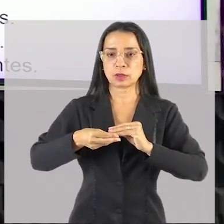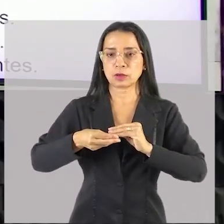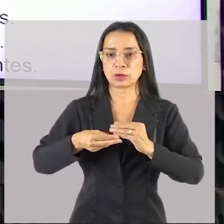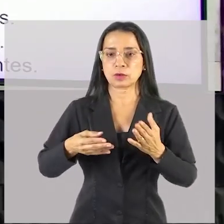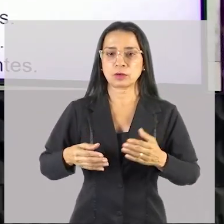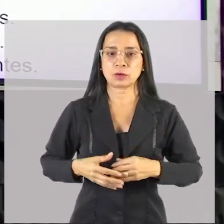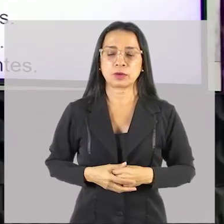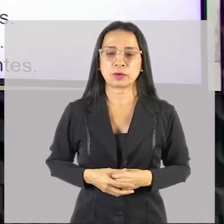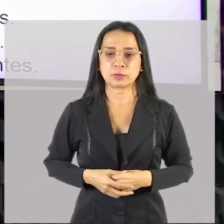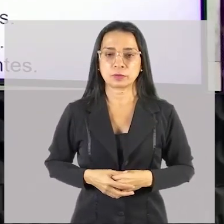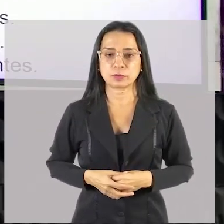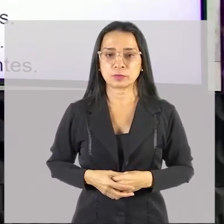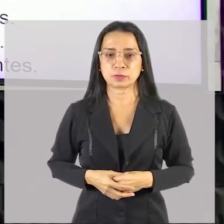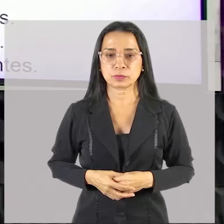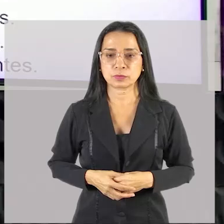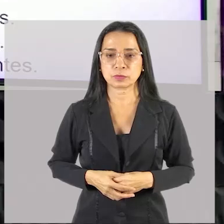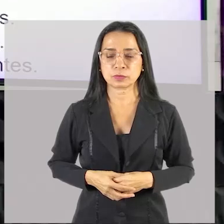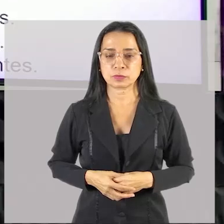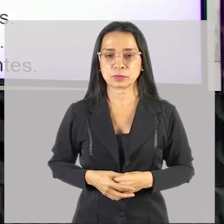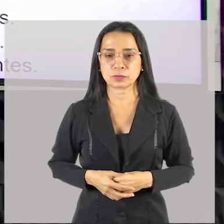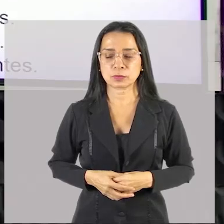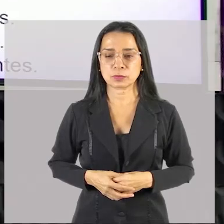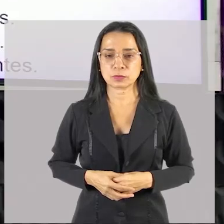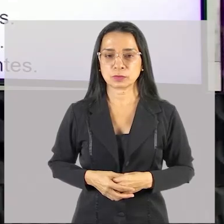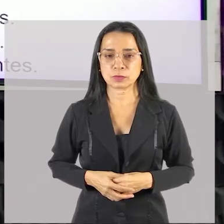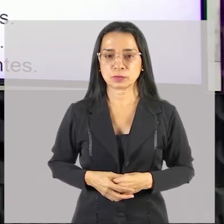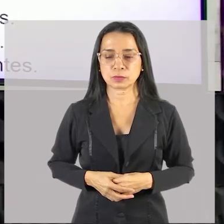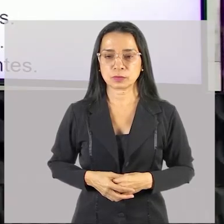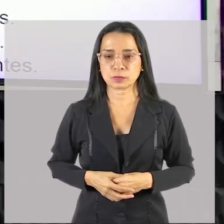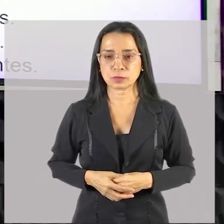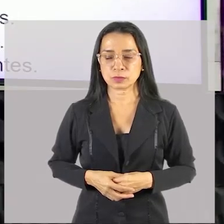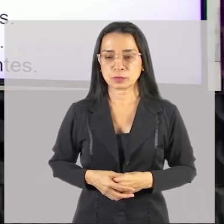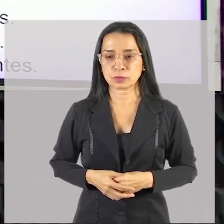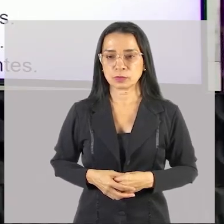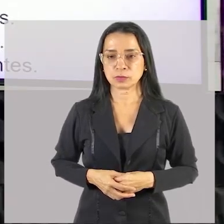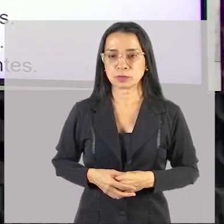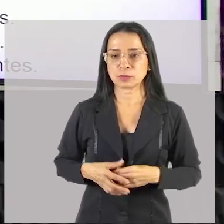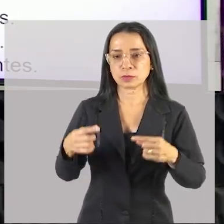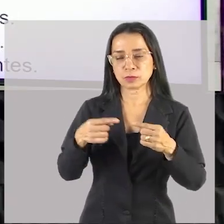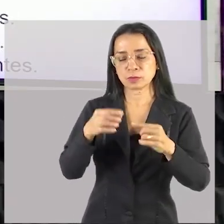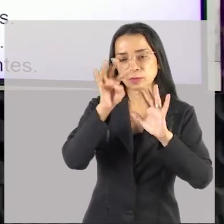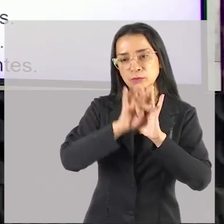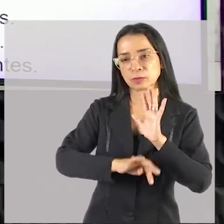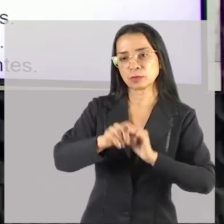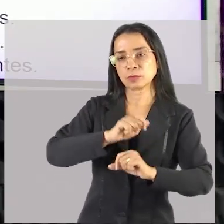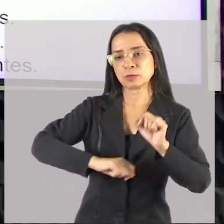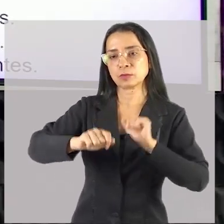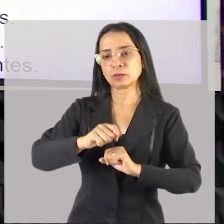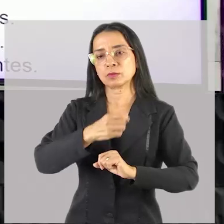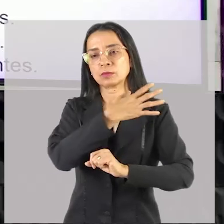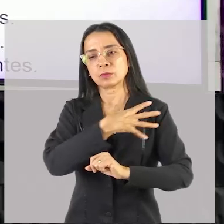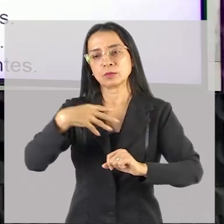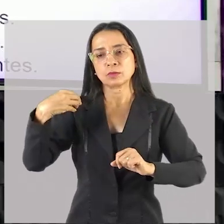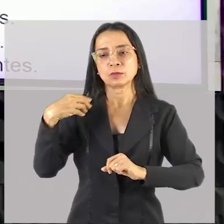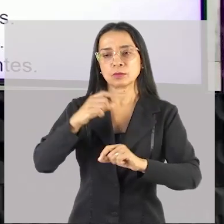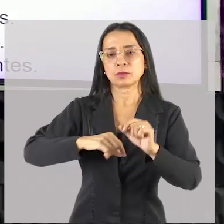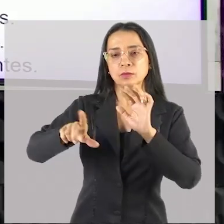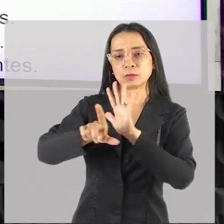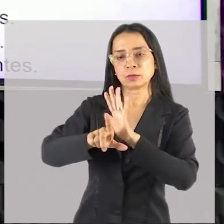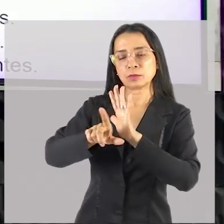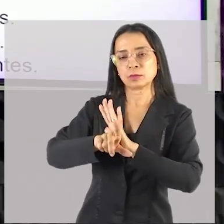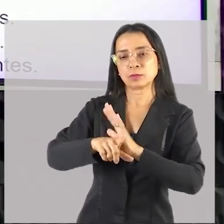nas disposições que tomam sobre todos os assuntos, as leis têm em mira a vantagem comum e não